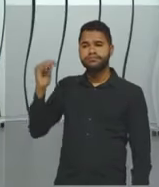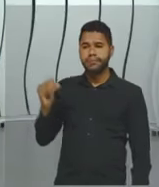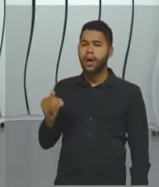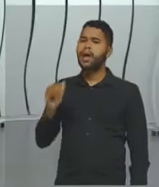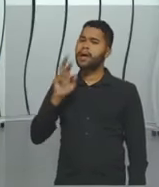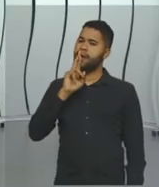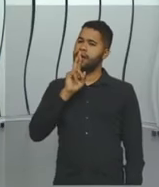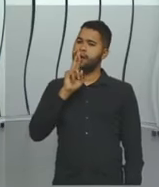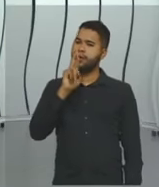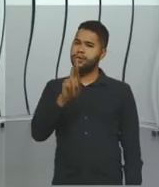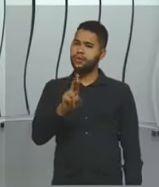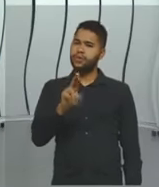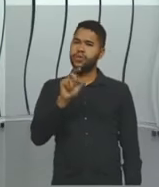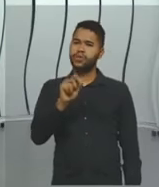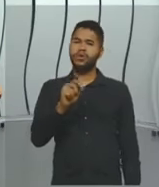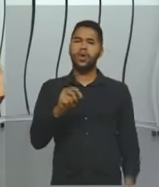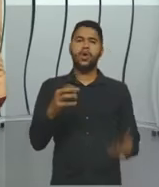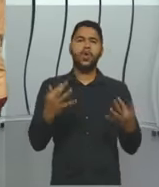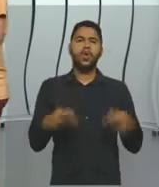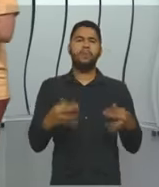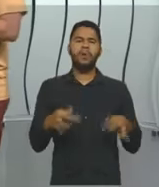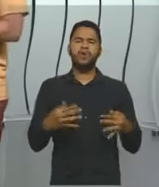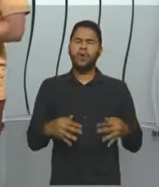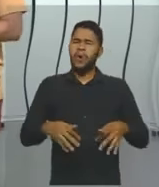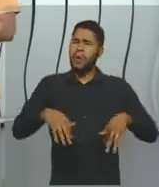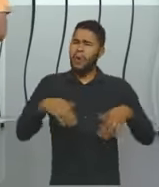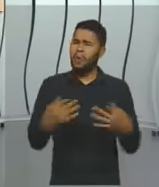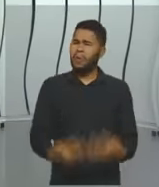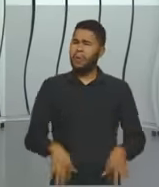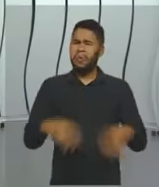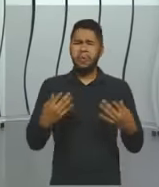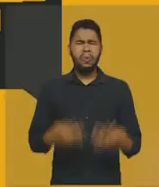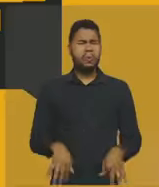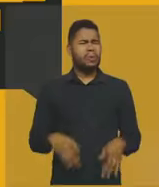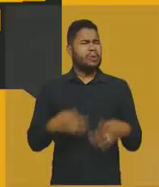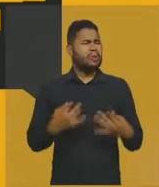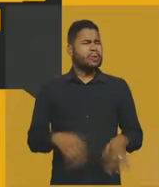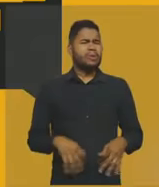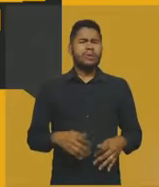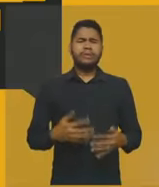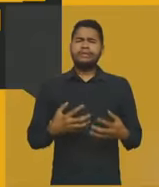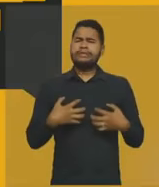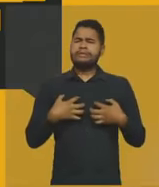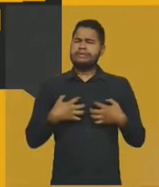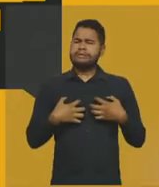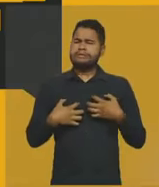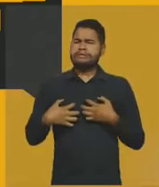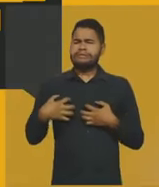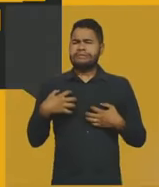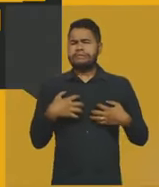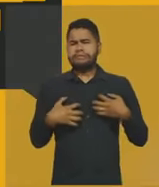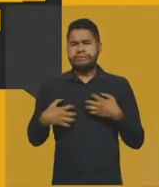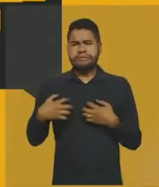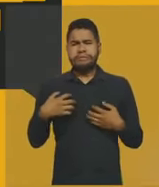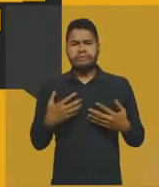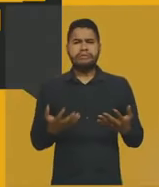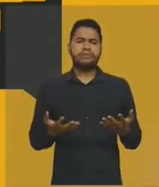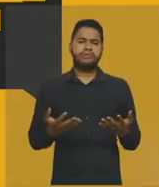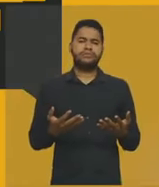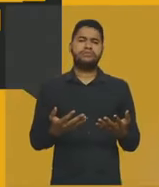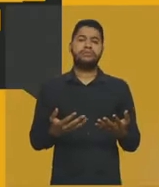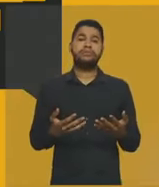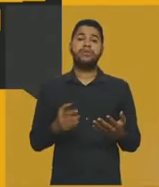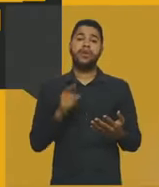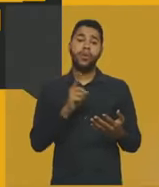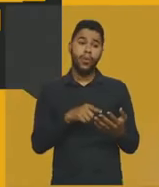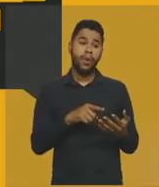quem respondeu que é uma dor que atormenta. Porque o ache de headache, stomachache, earache,